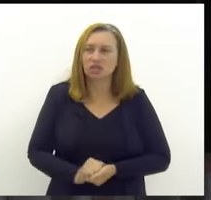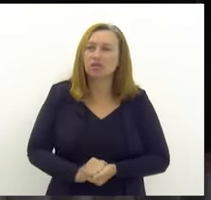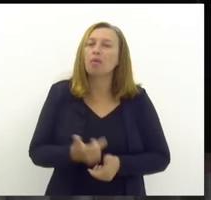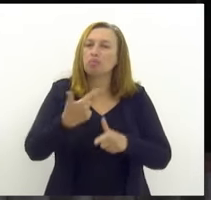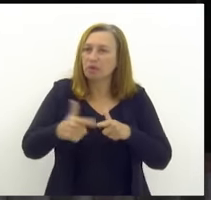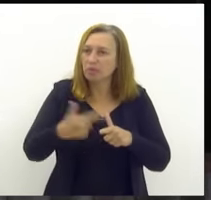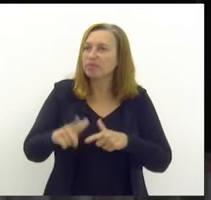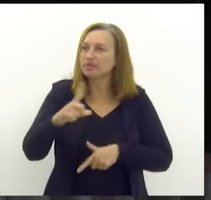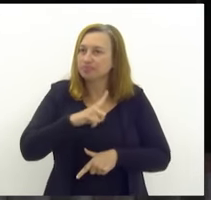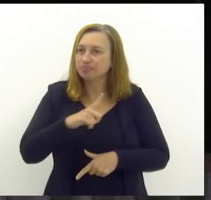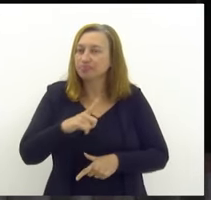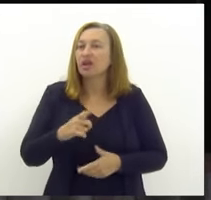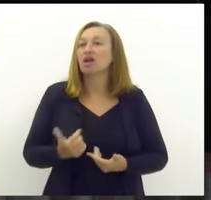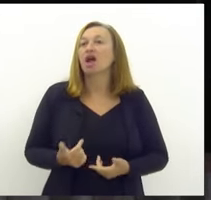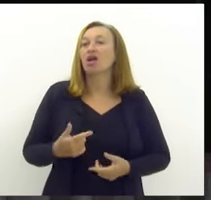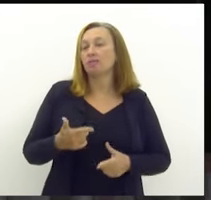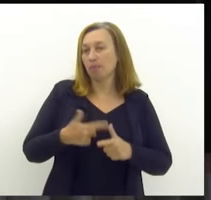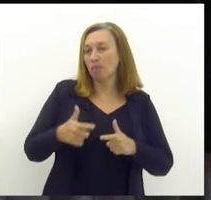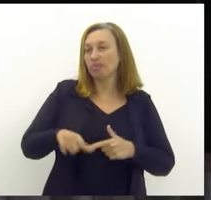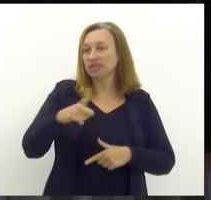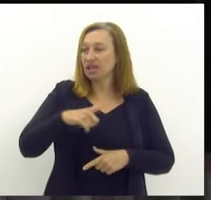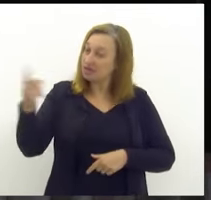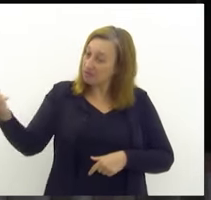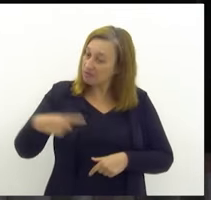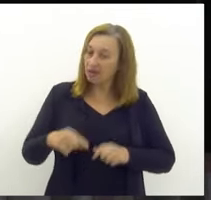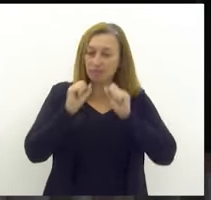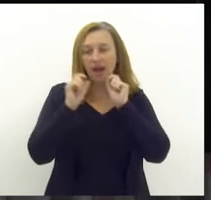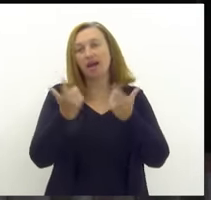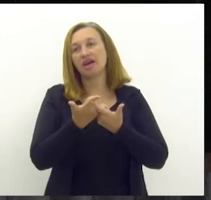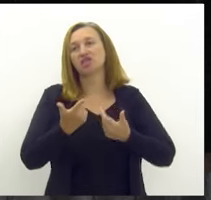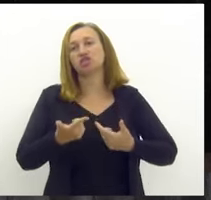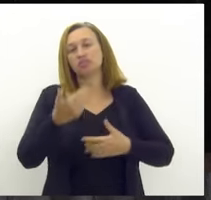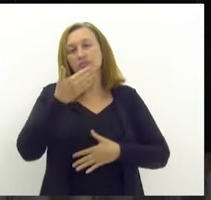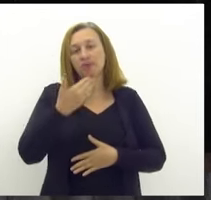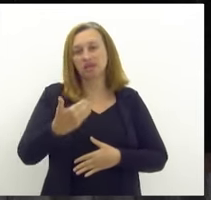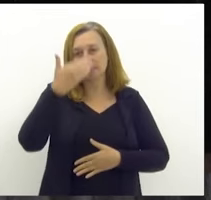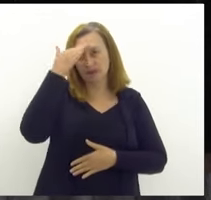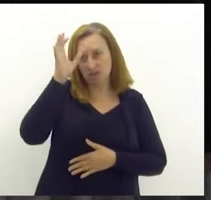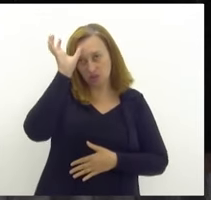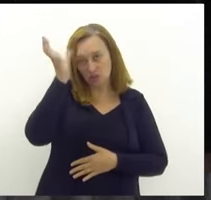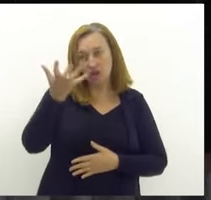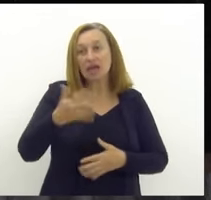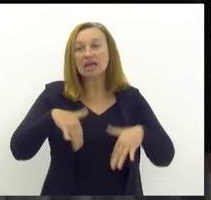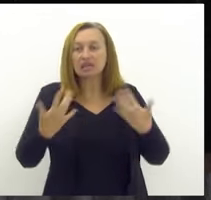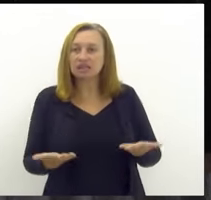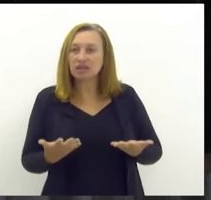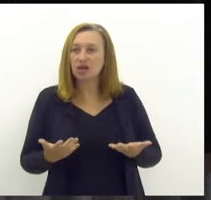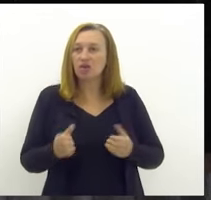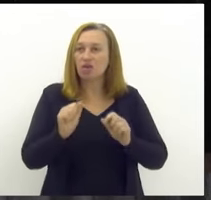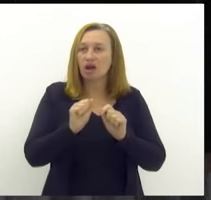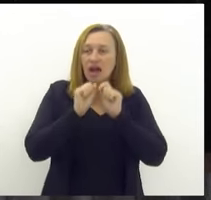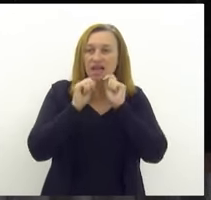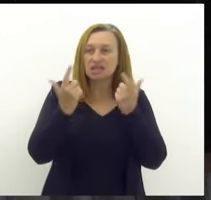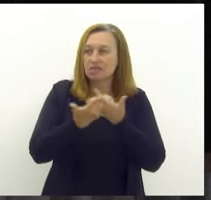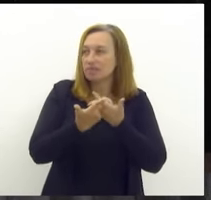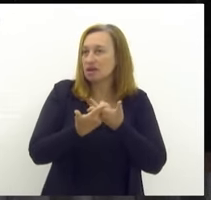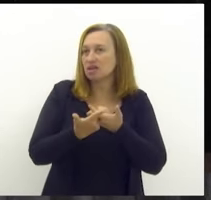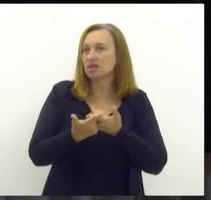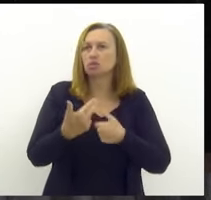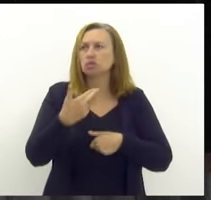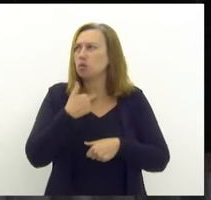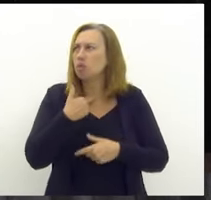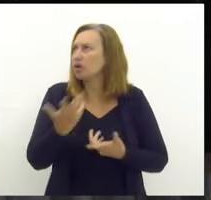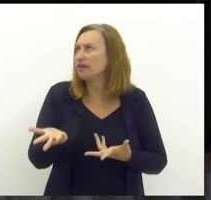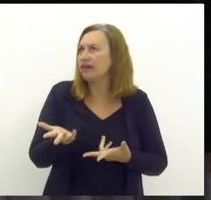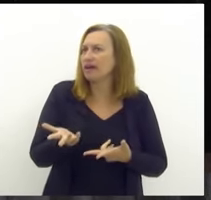um problema aí vem pra assembleia legislativa recorre a Assembleia Legislativa então a Assembleia Legislativa não pode ser a todo momento ela